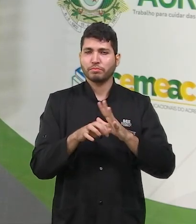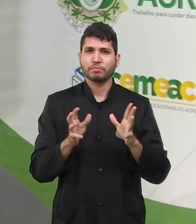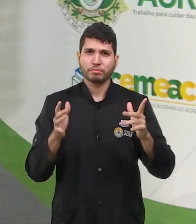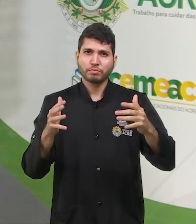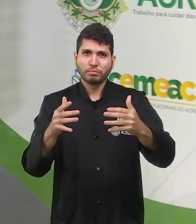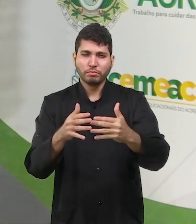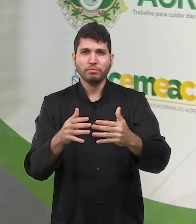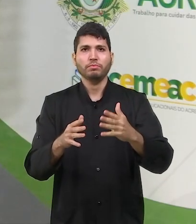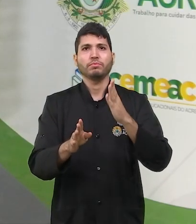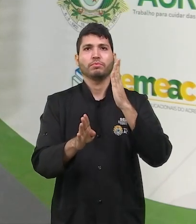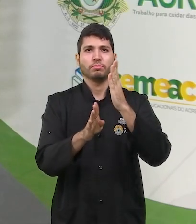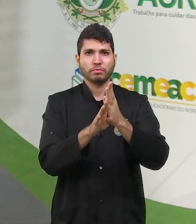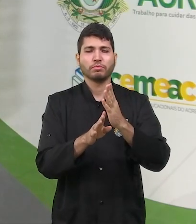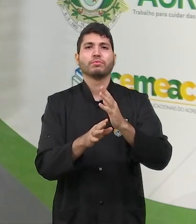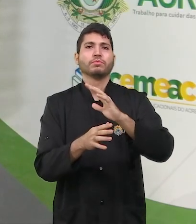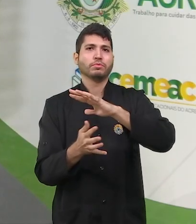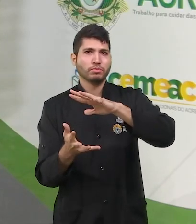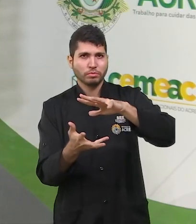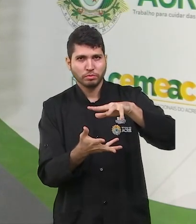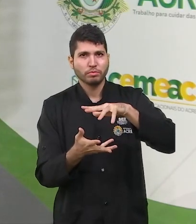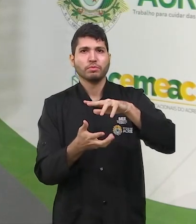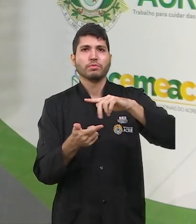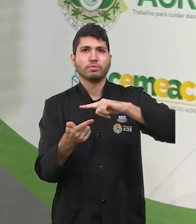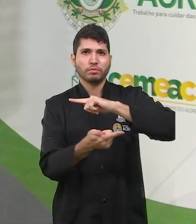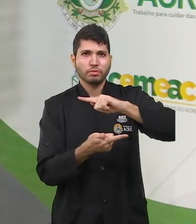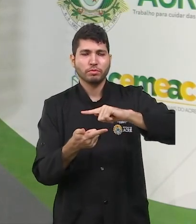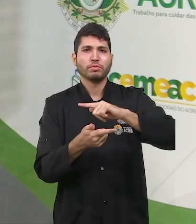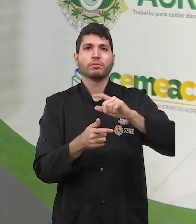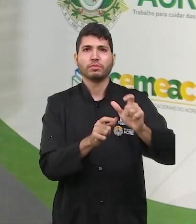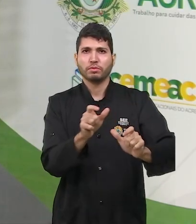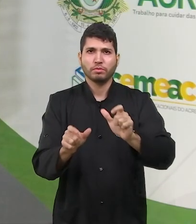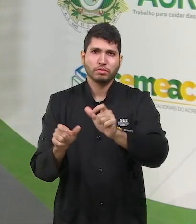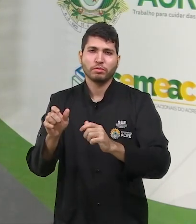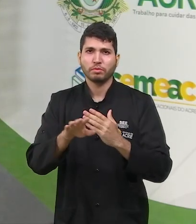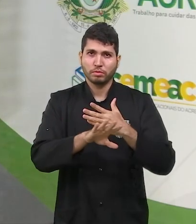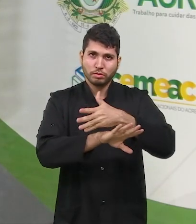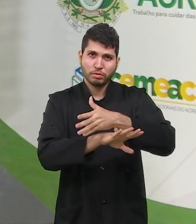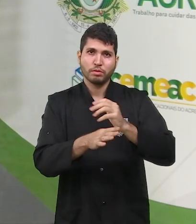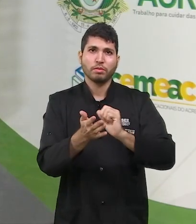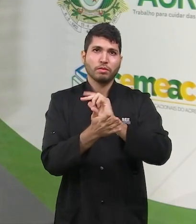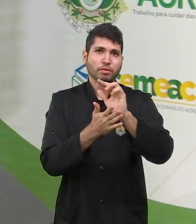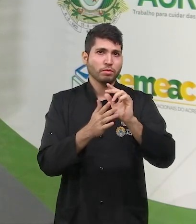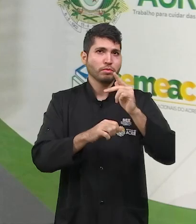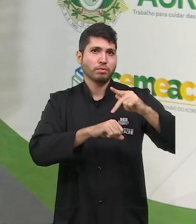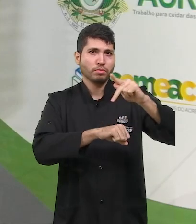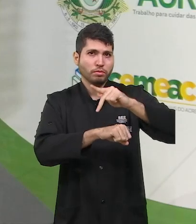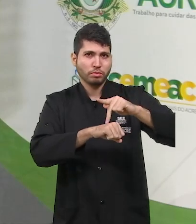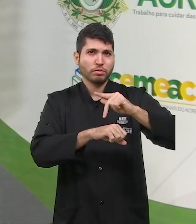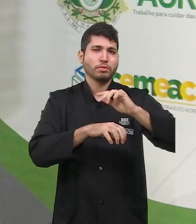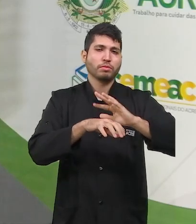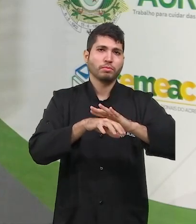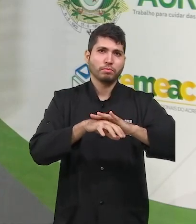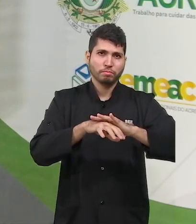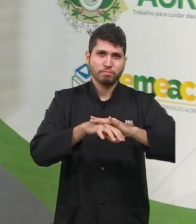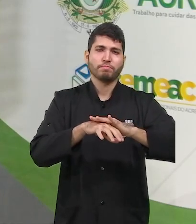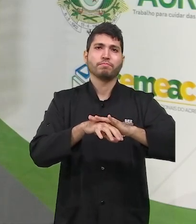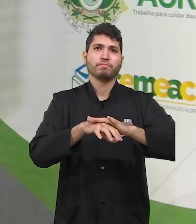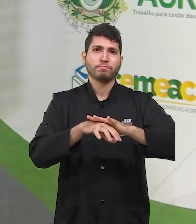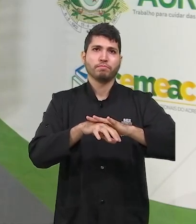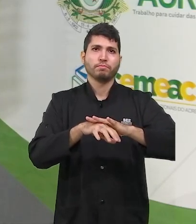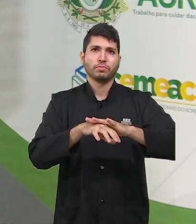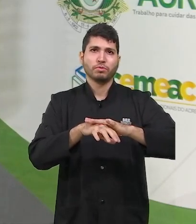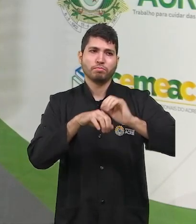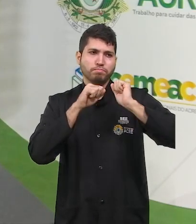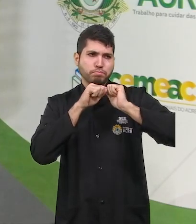causa desse mundo globalizado, onde as pessoas têm acesso a vários países. E essa doença, ela chegou justamente a